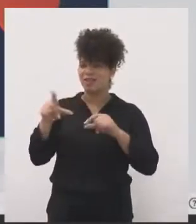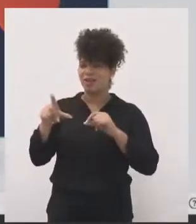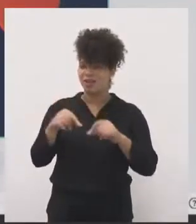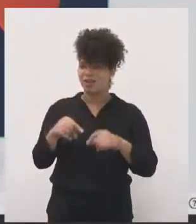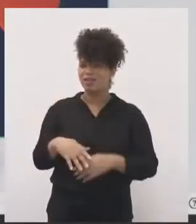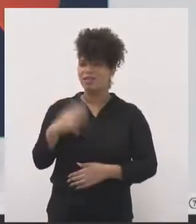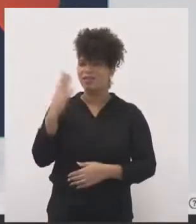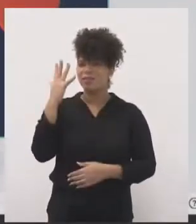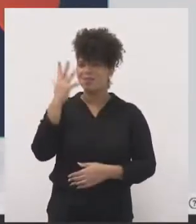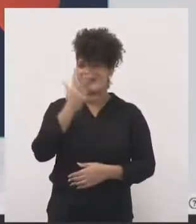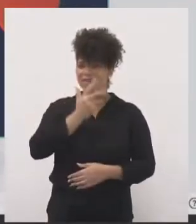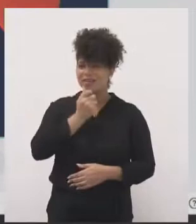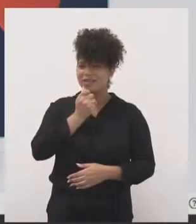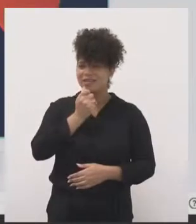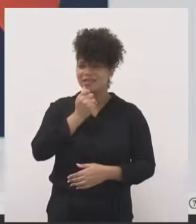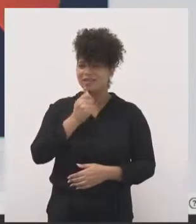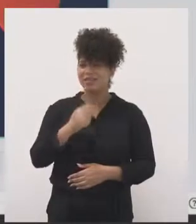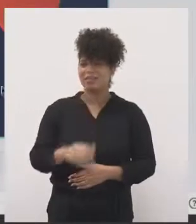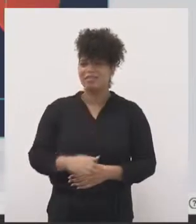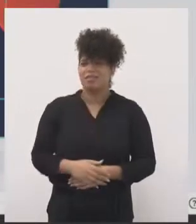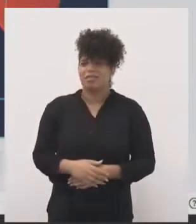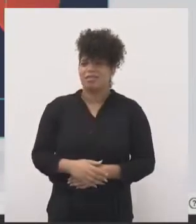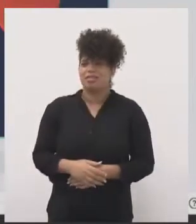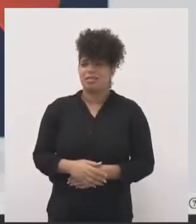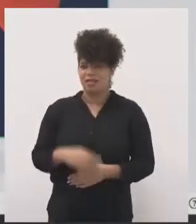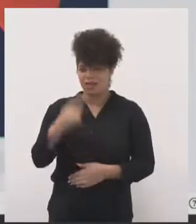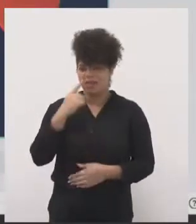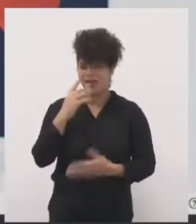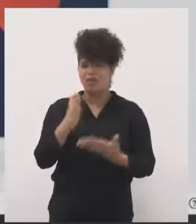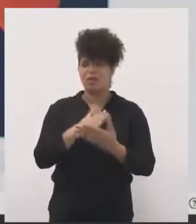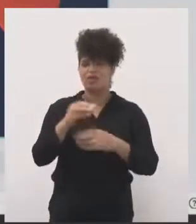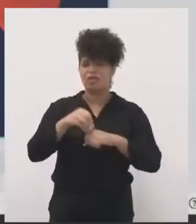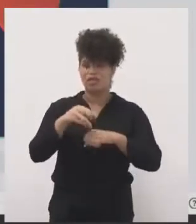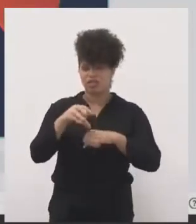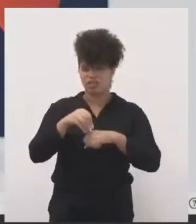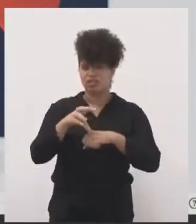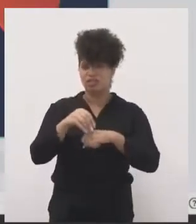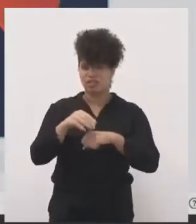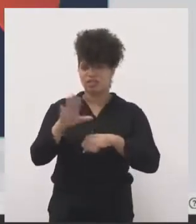ficando lindo. Então, esses são alguns recursos